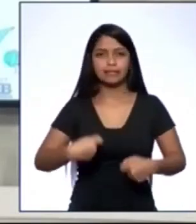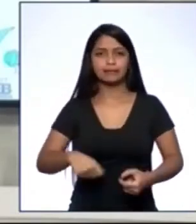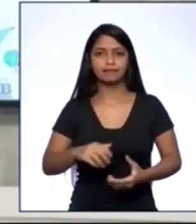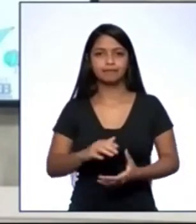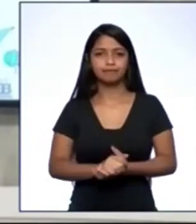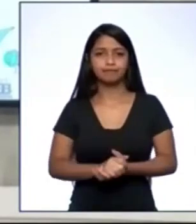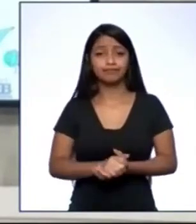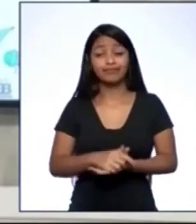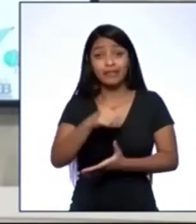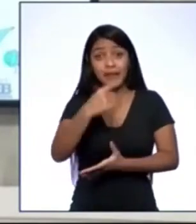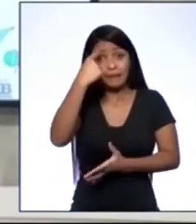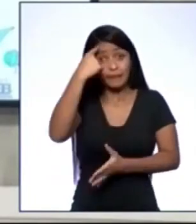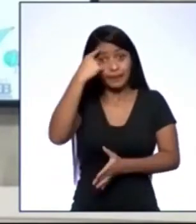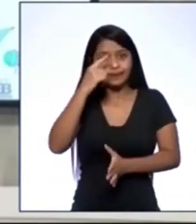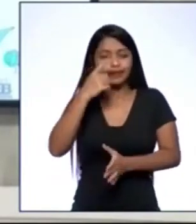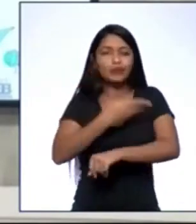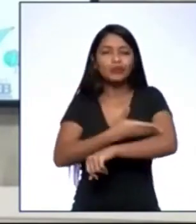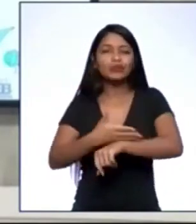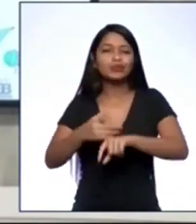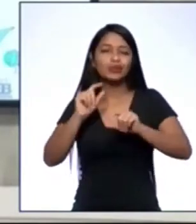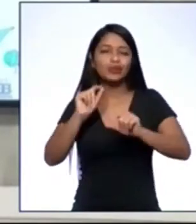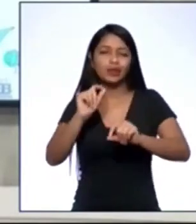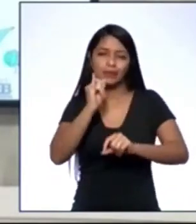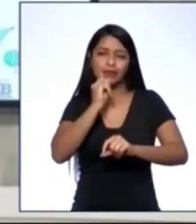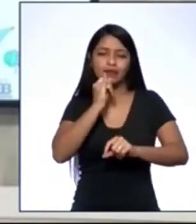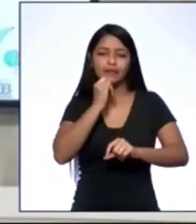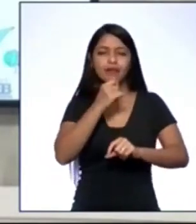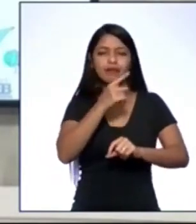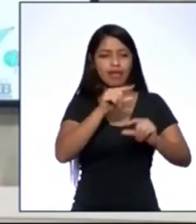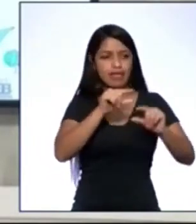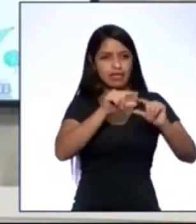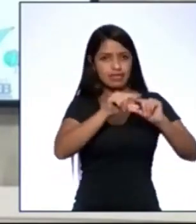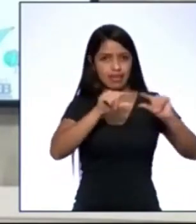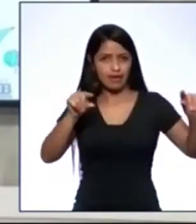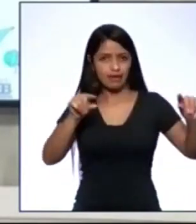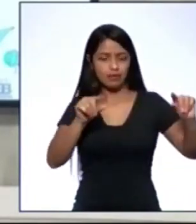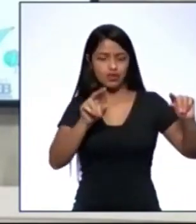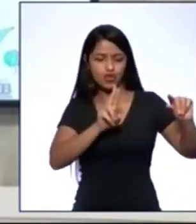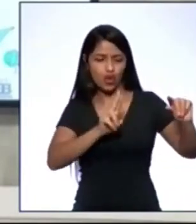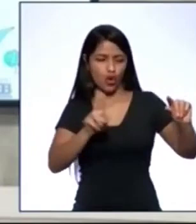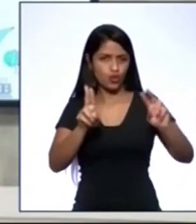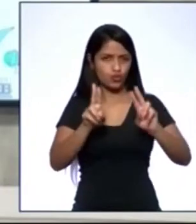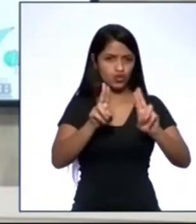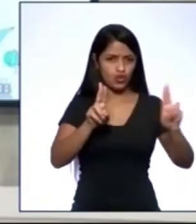primeiro nome quando aquele termo tem um outro nome, cuidado, ó, olha o outro nome.